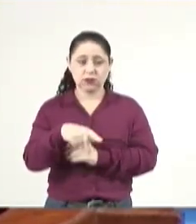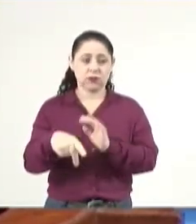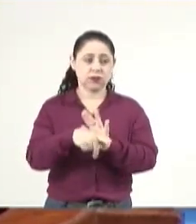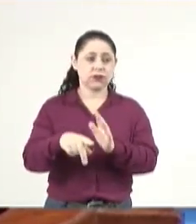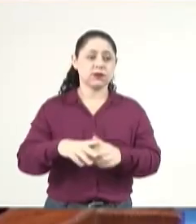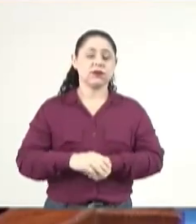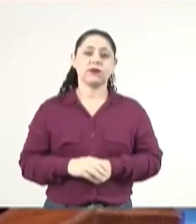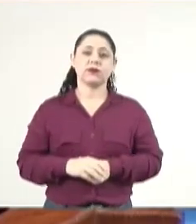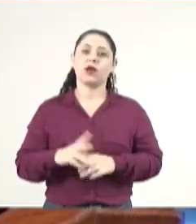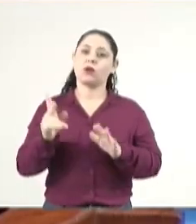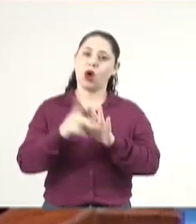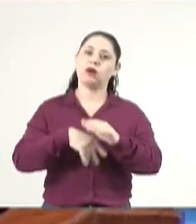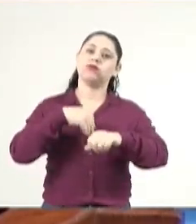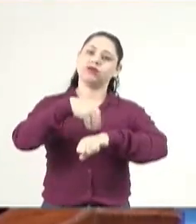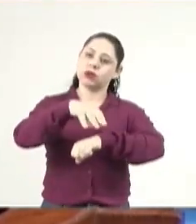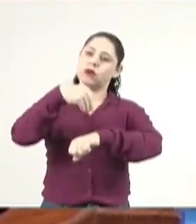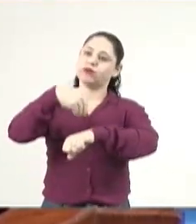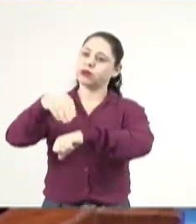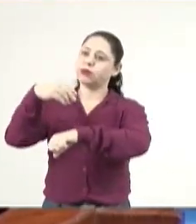também na preservação do Pantanal.